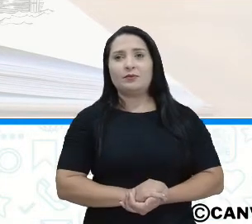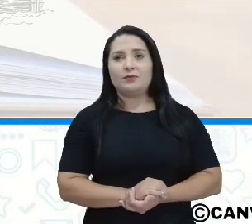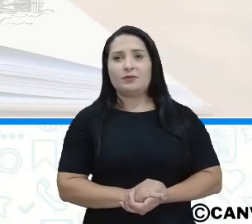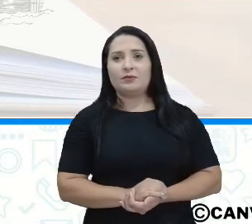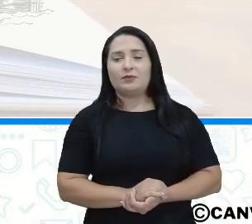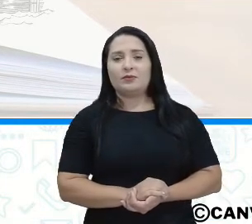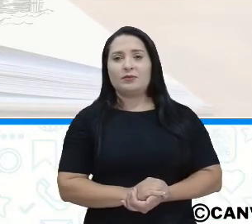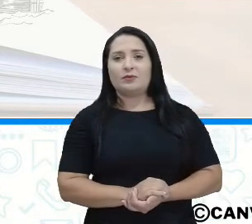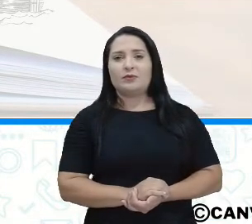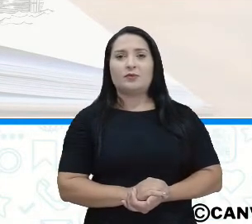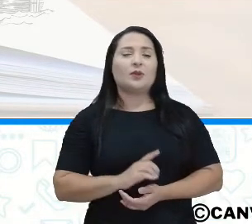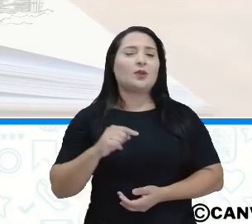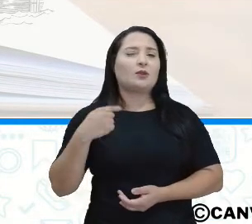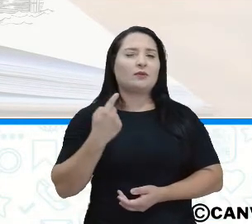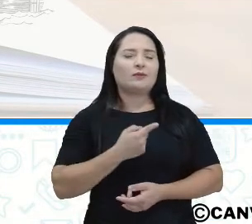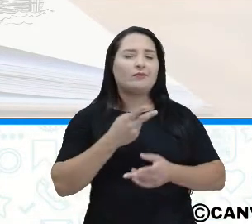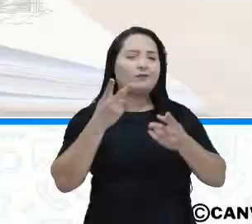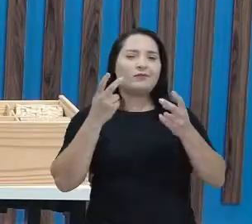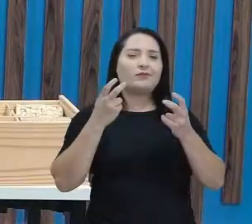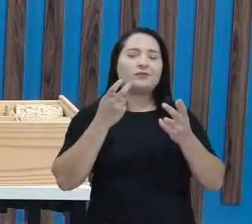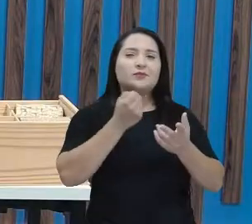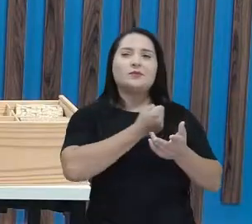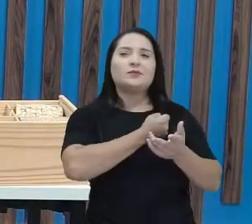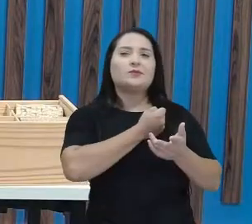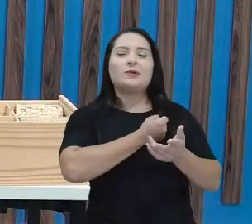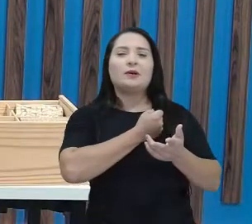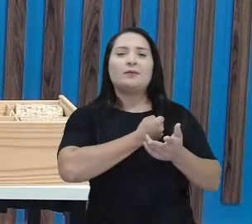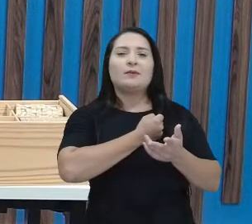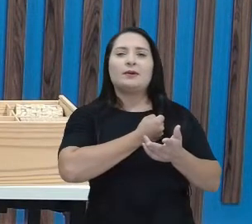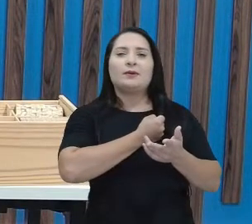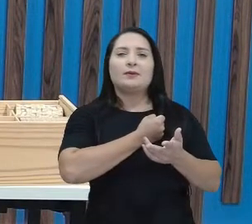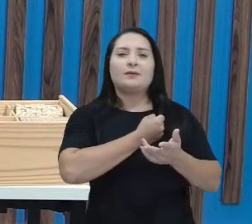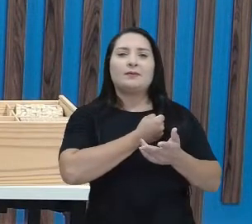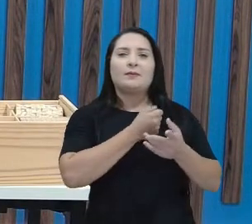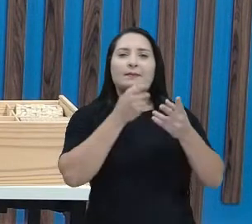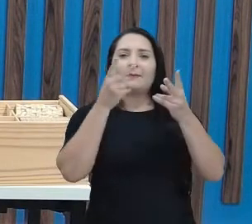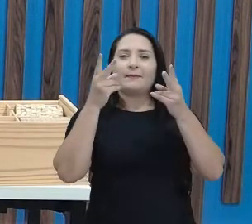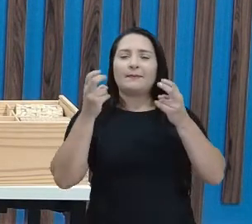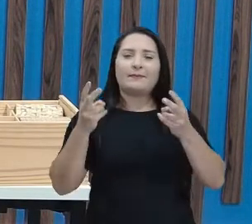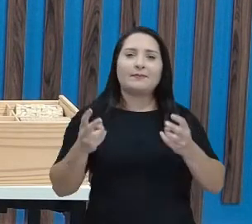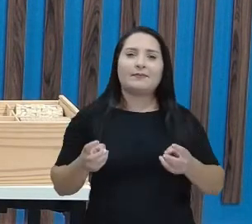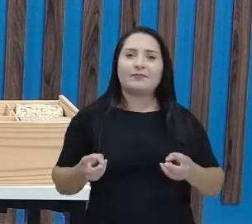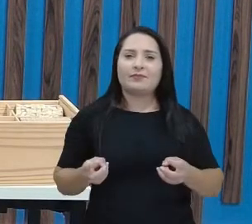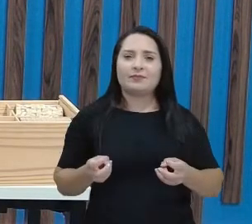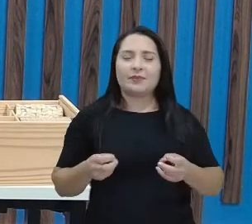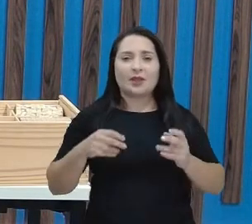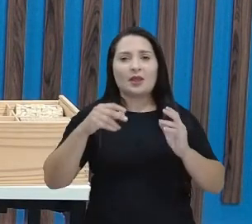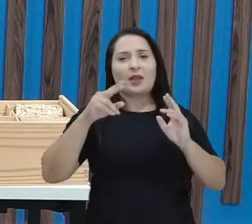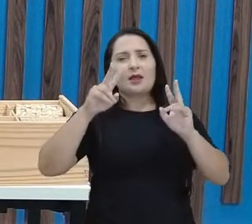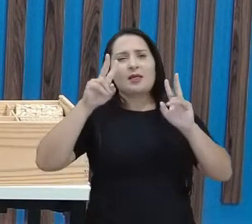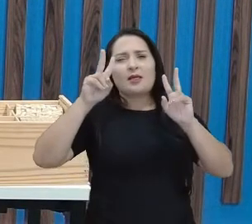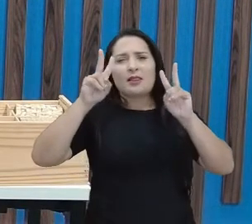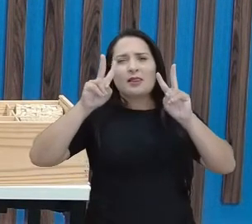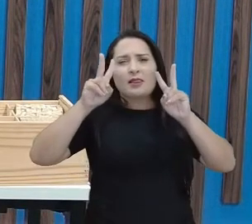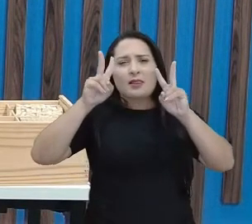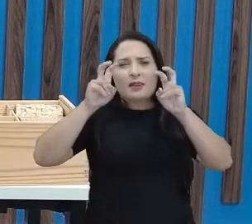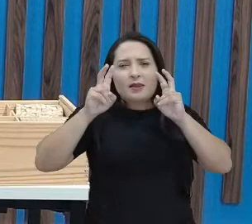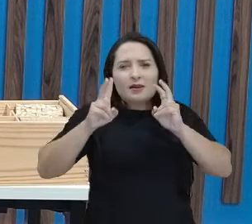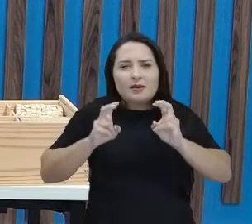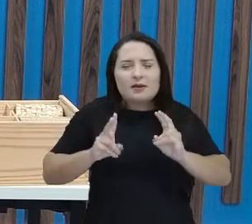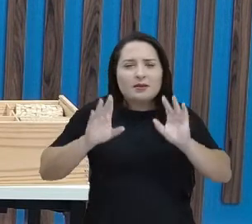Mas quando a gente lê o número e a gente presta atenção na leitura do número, A própria leitura vai nos dar a dica. Eu